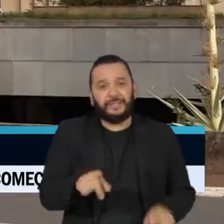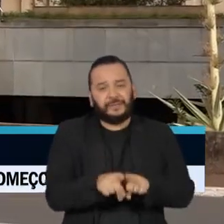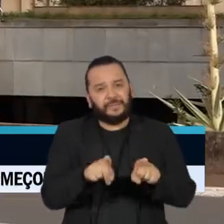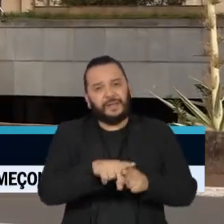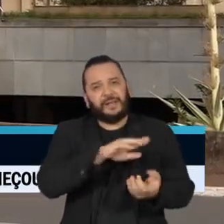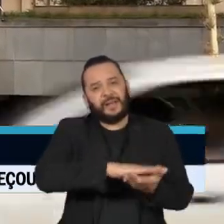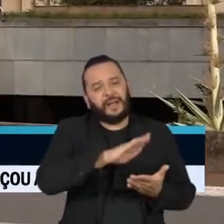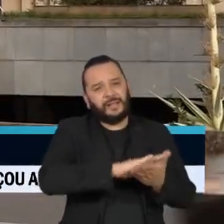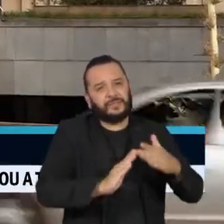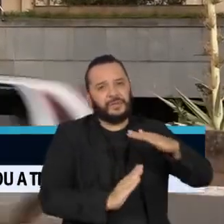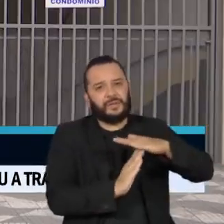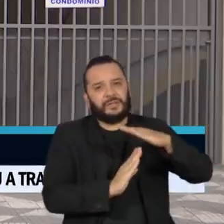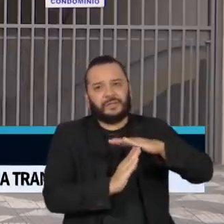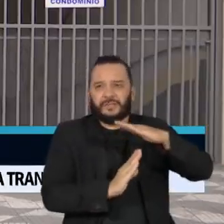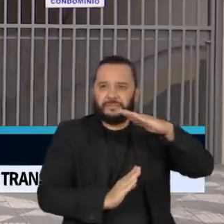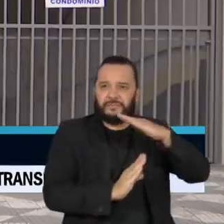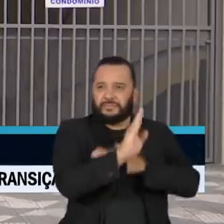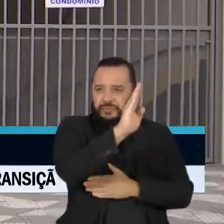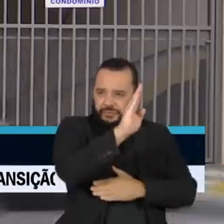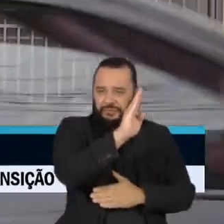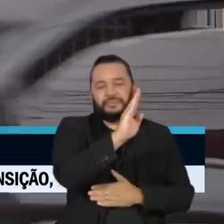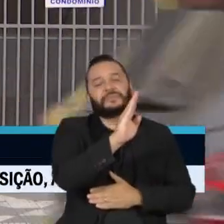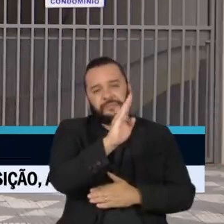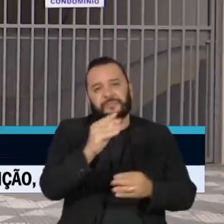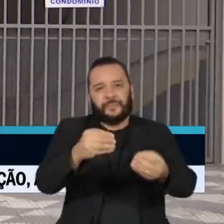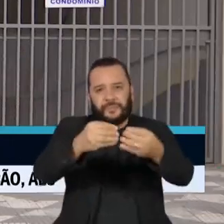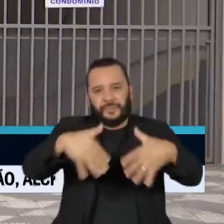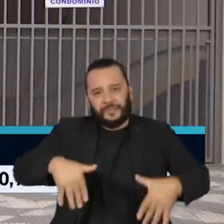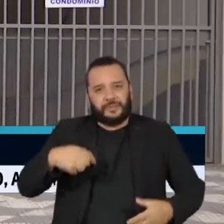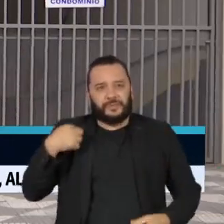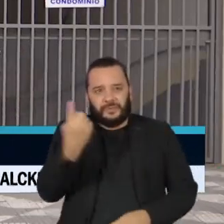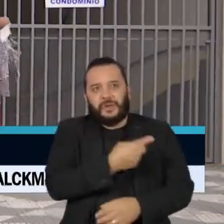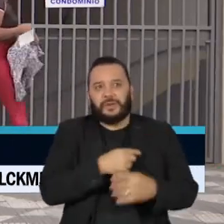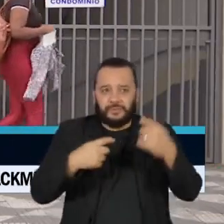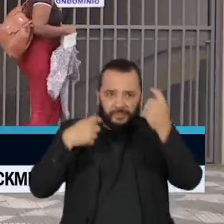e isso pode ser um fator adicional de preocupação para o mercado financeiro.